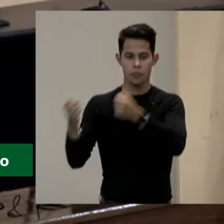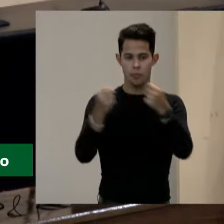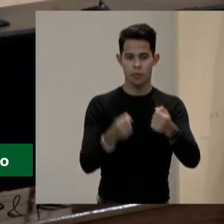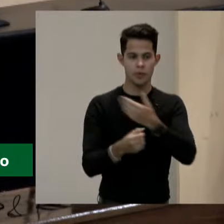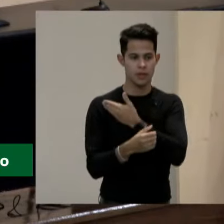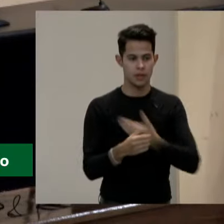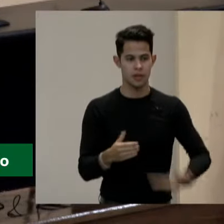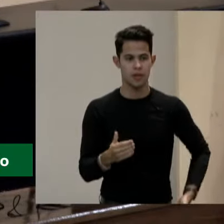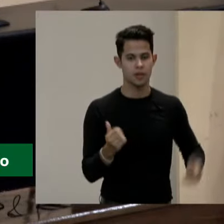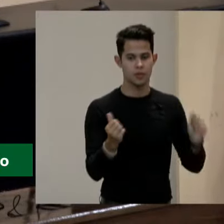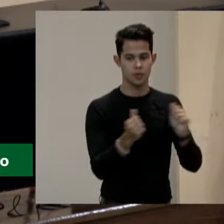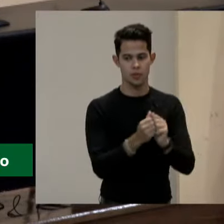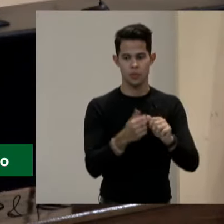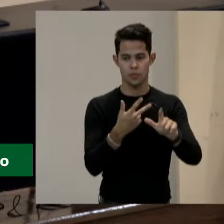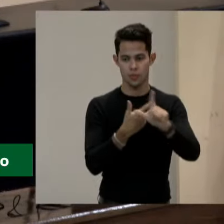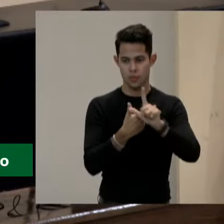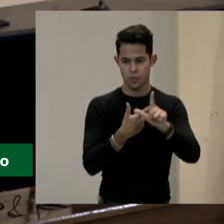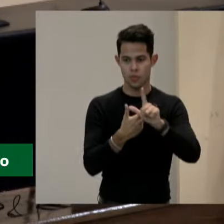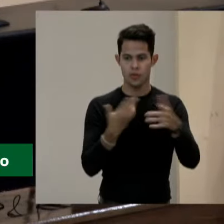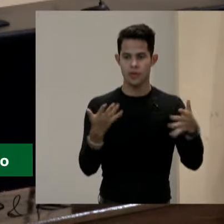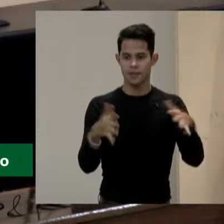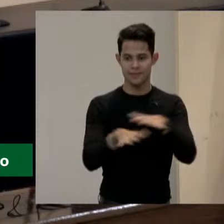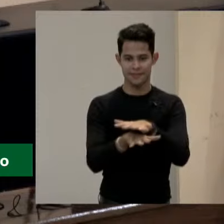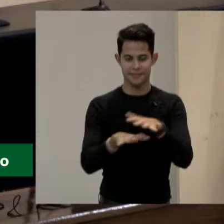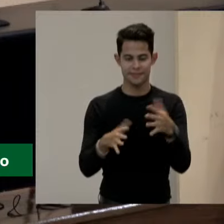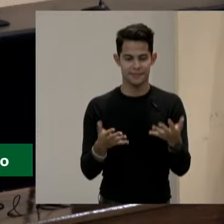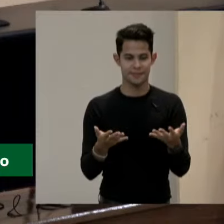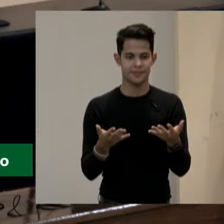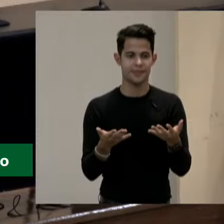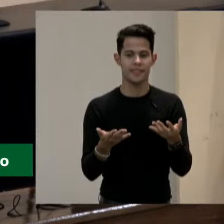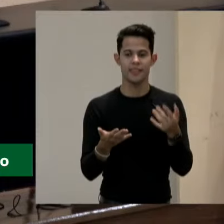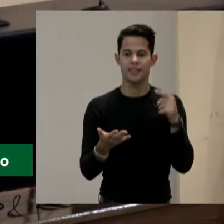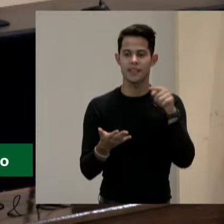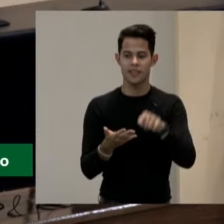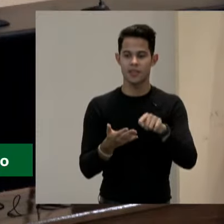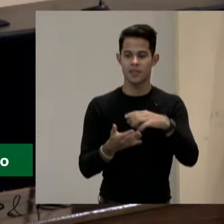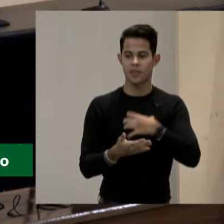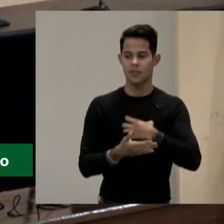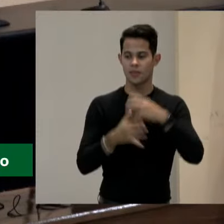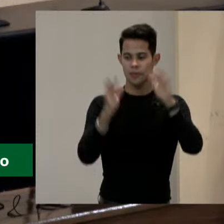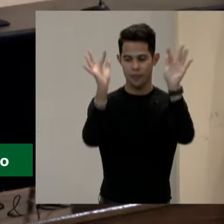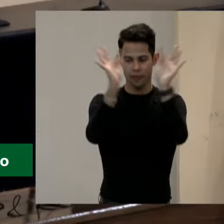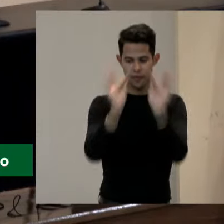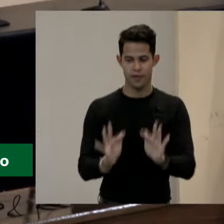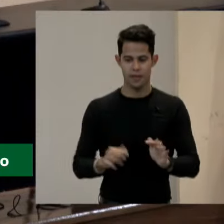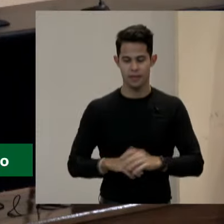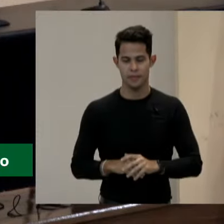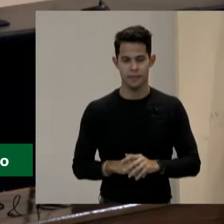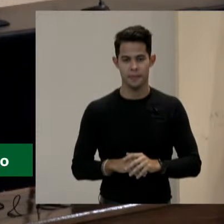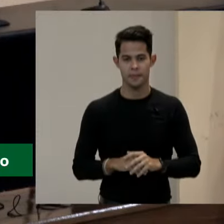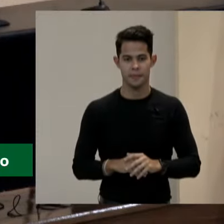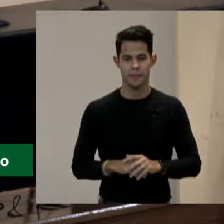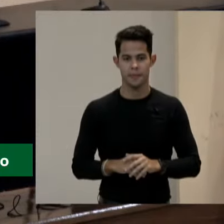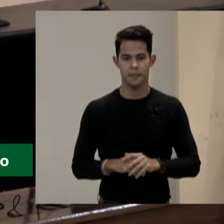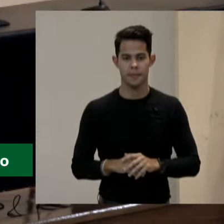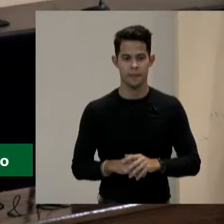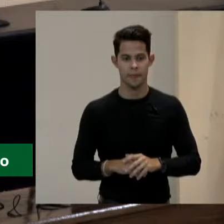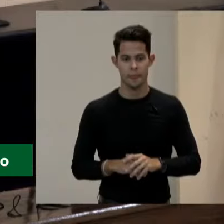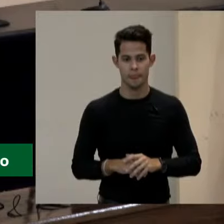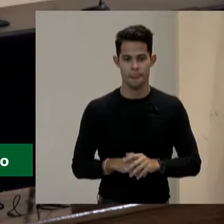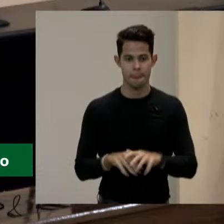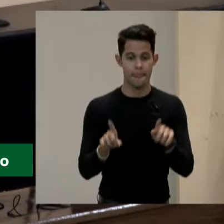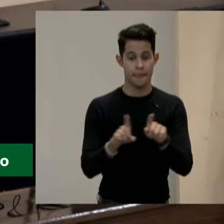envolvido no processo de inclusão, isso muito nos deixa feliz. Depois, porque eu tenho encontrado